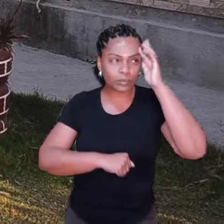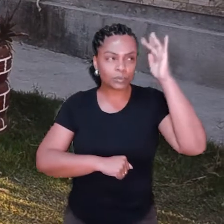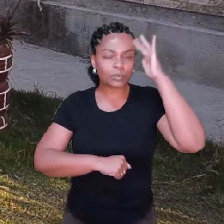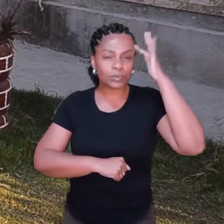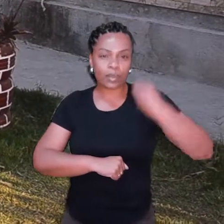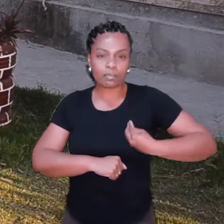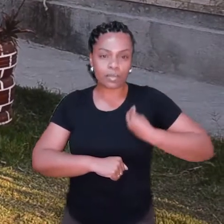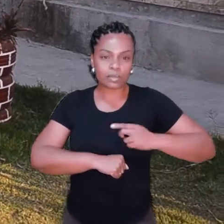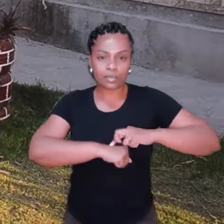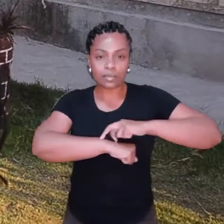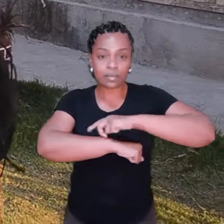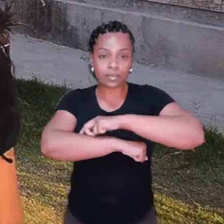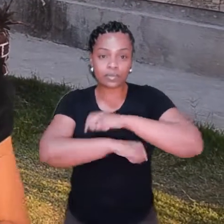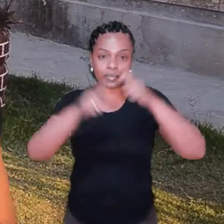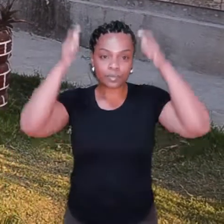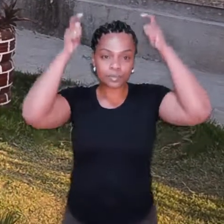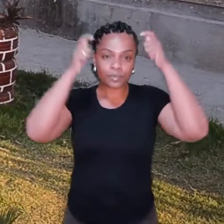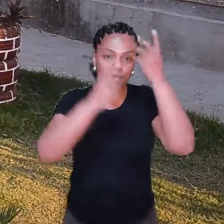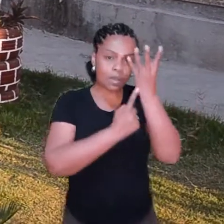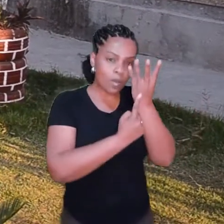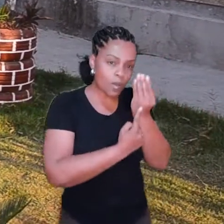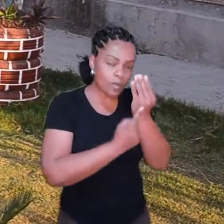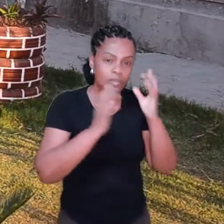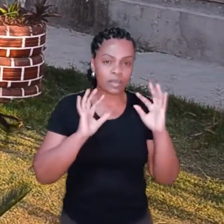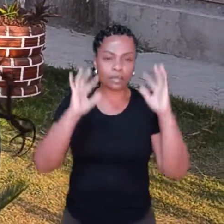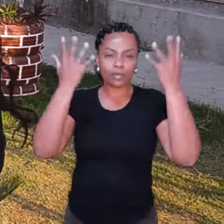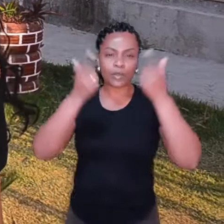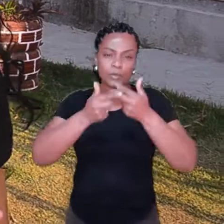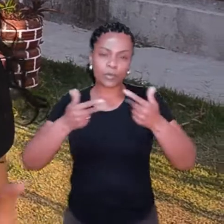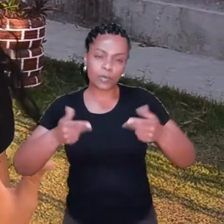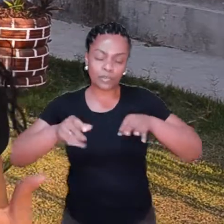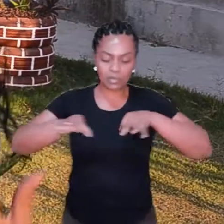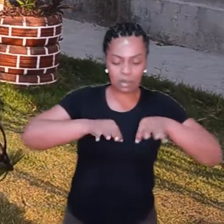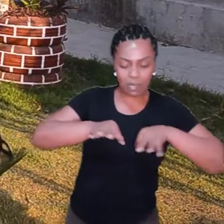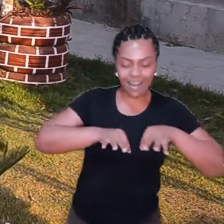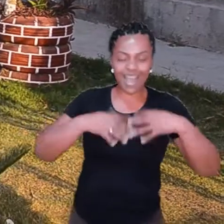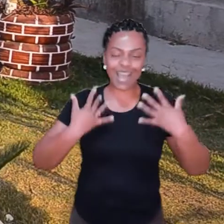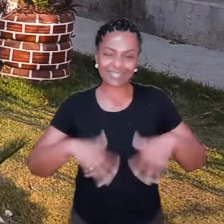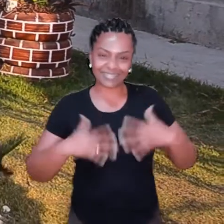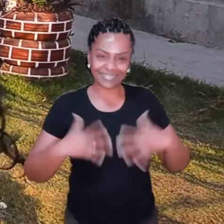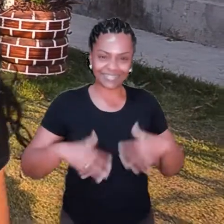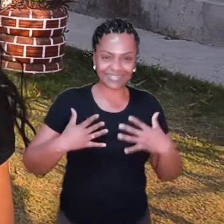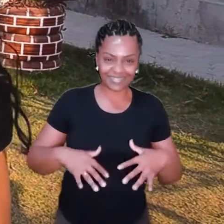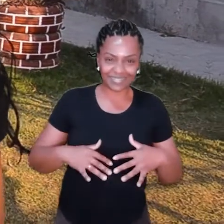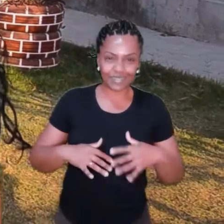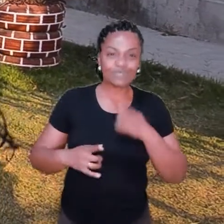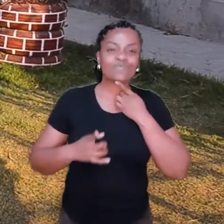Meus maiores sonhos é estar participando do concurso Rainha das Rosas. E cada evento, cada coisinha que está acontecendo com a gente é